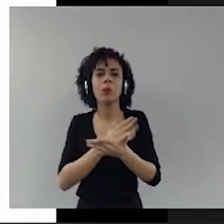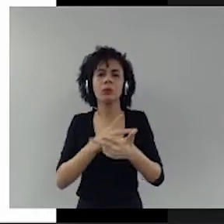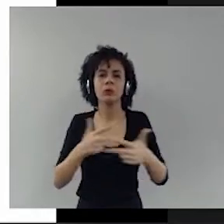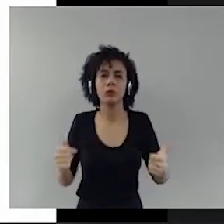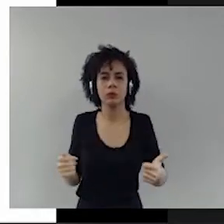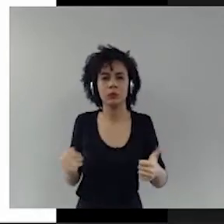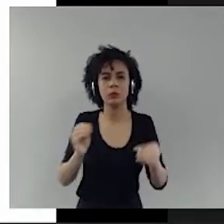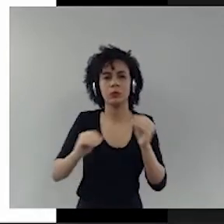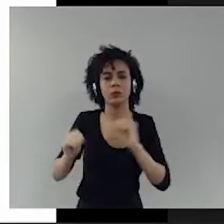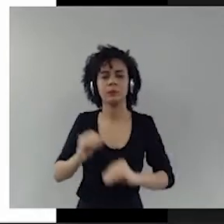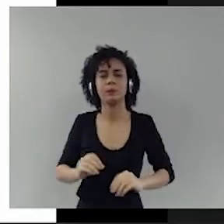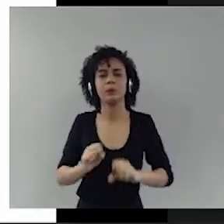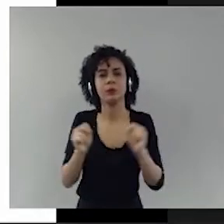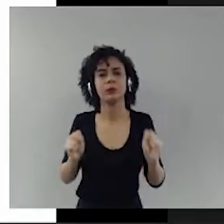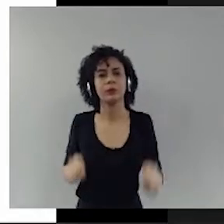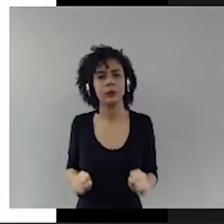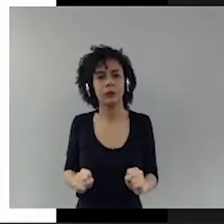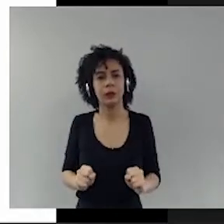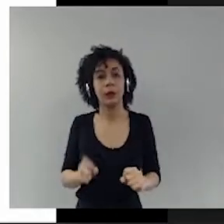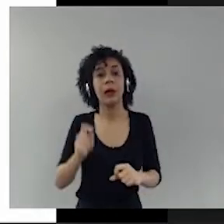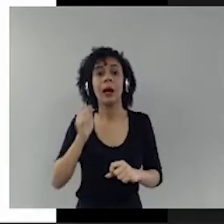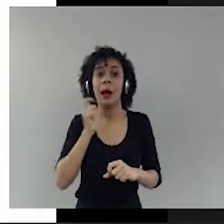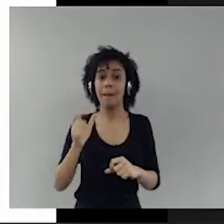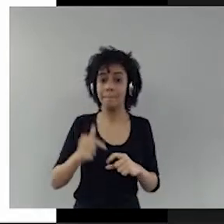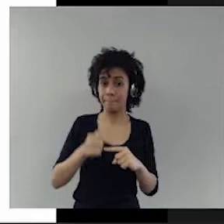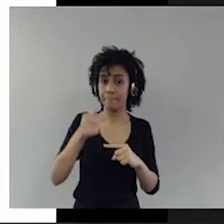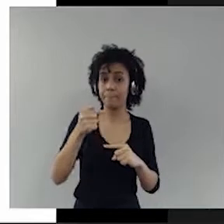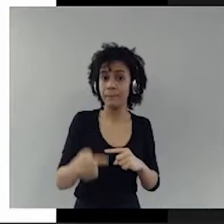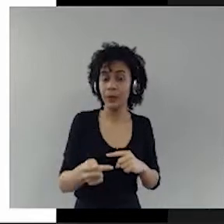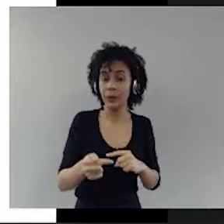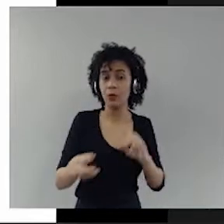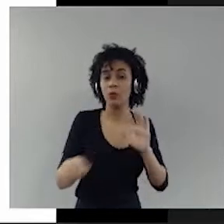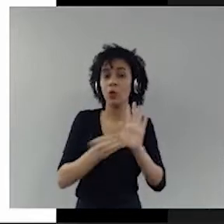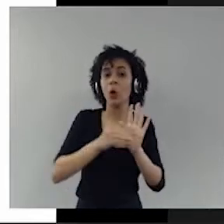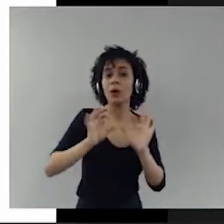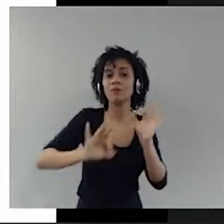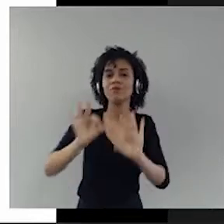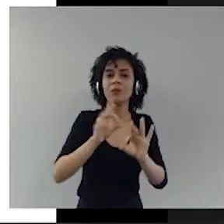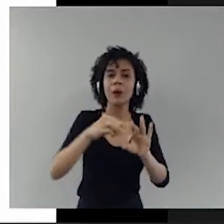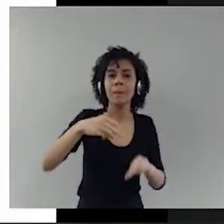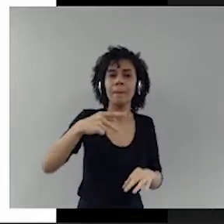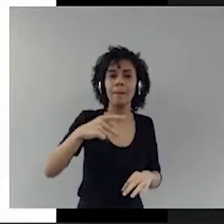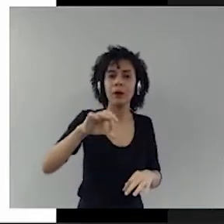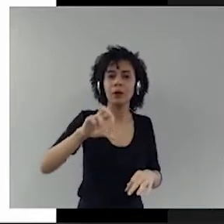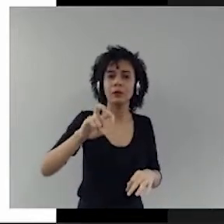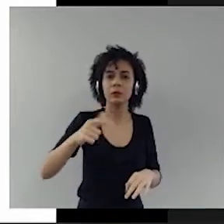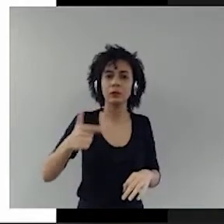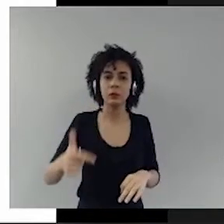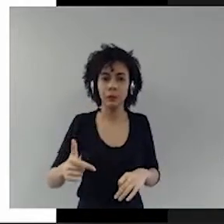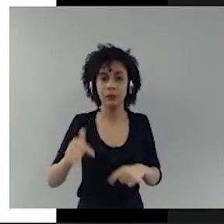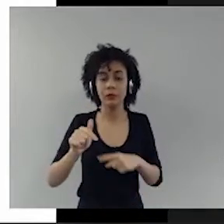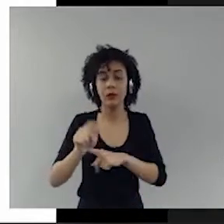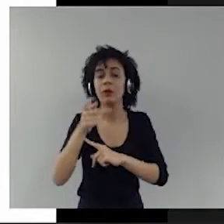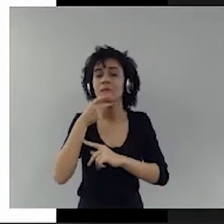dispositivos e me abriu no mês seguinte houve a edição da mp 952 e